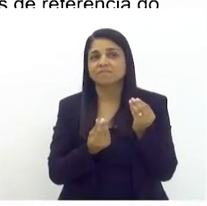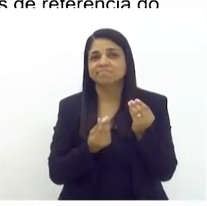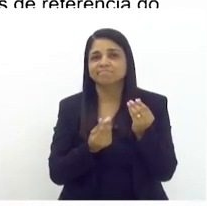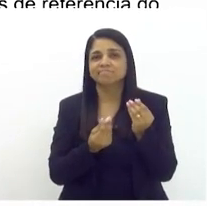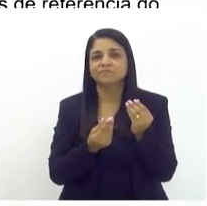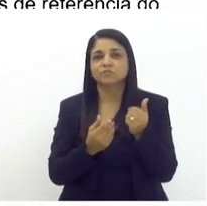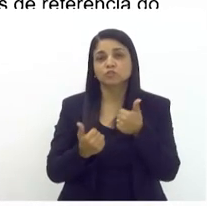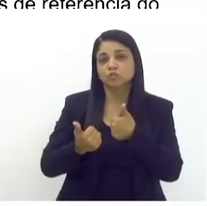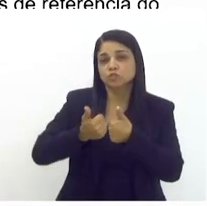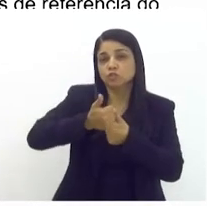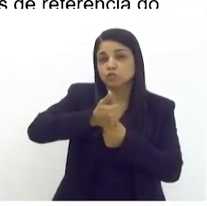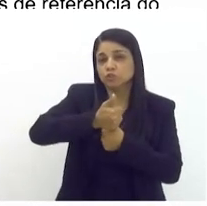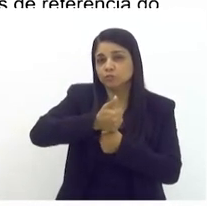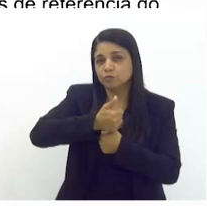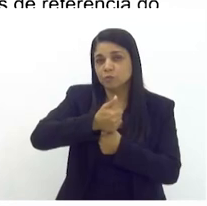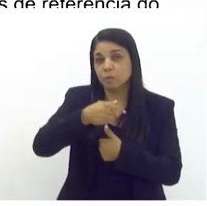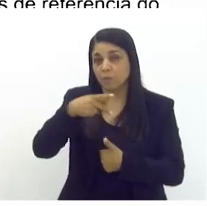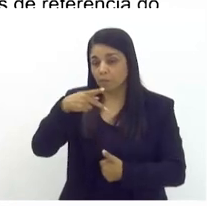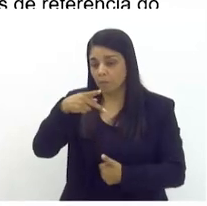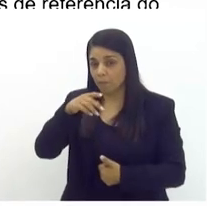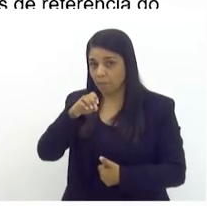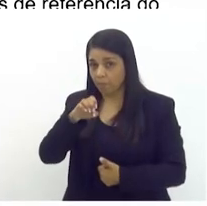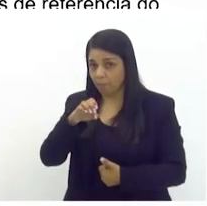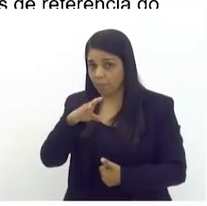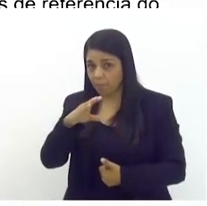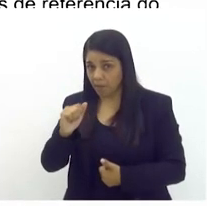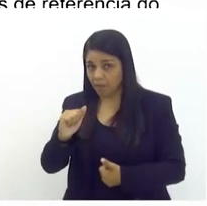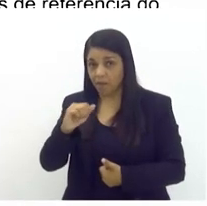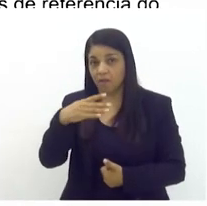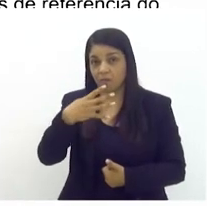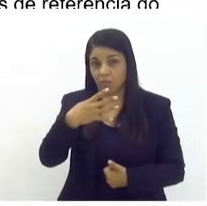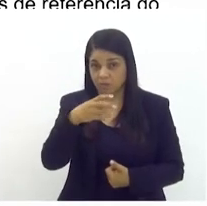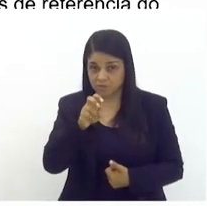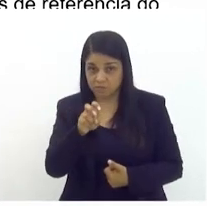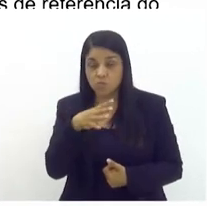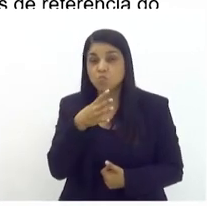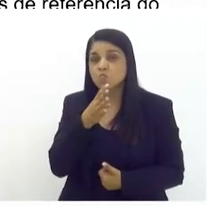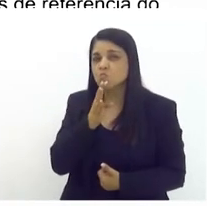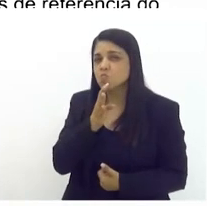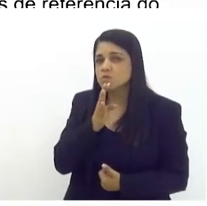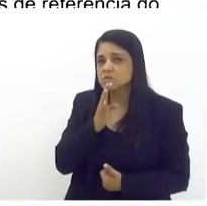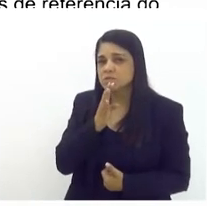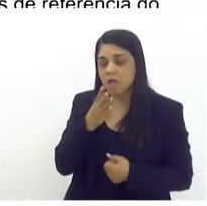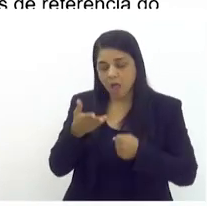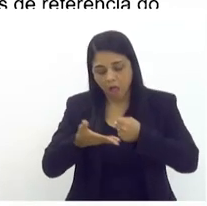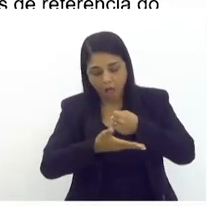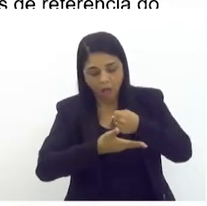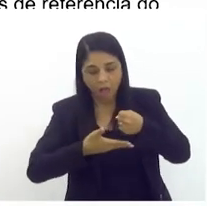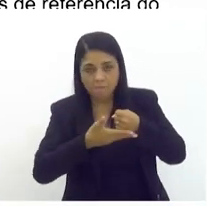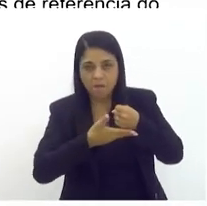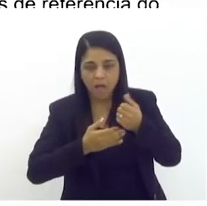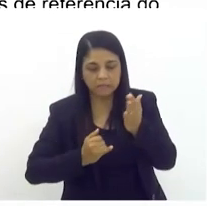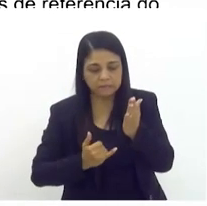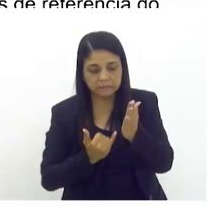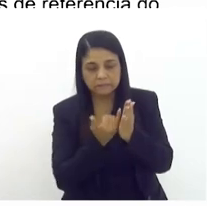substantivo da PEC 45 é conhecer a base tributável